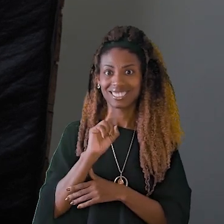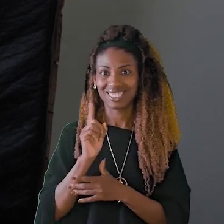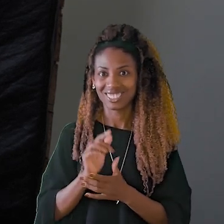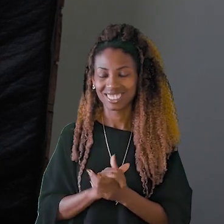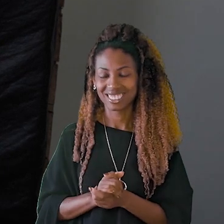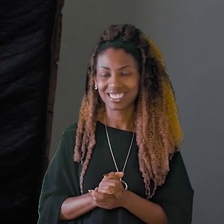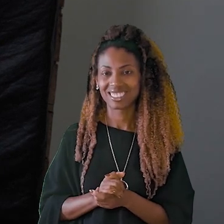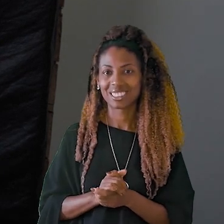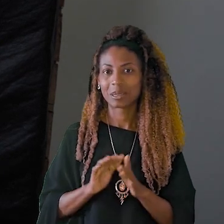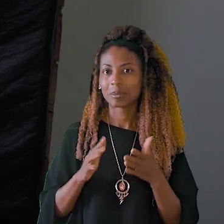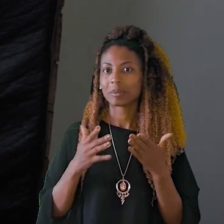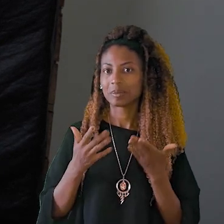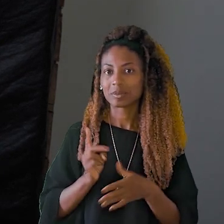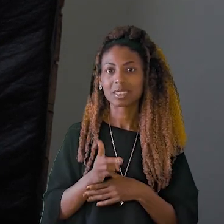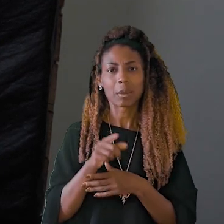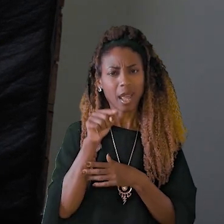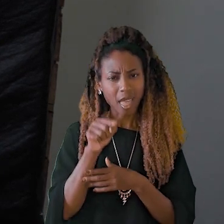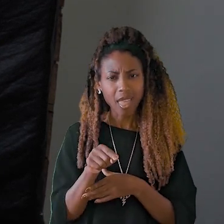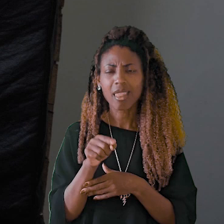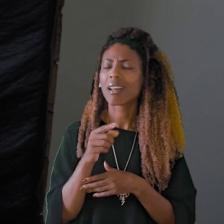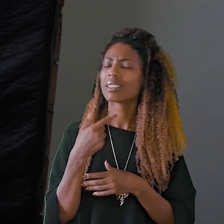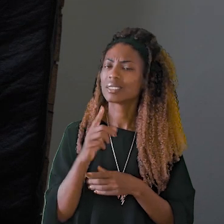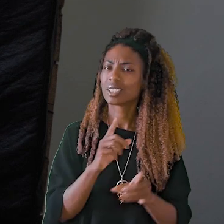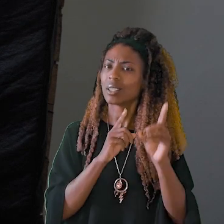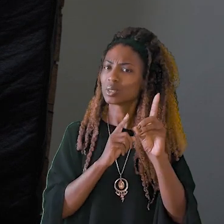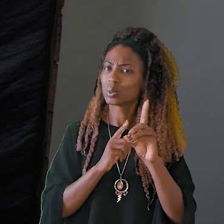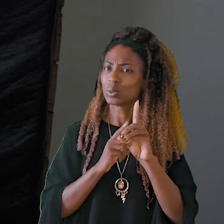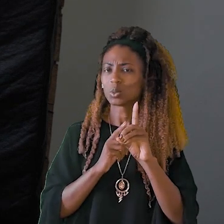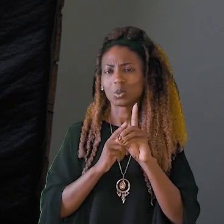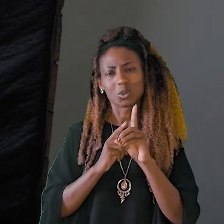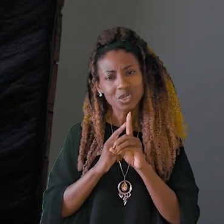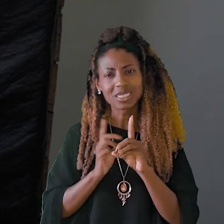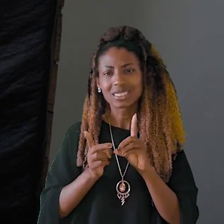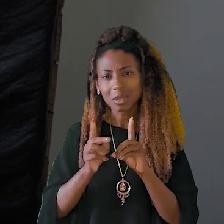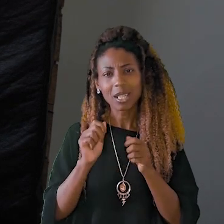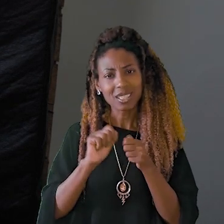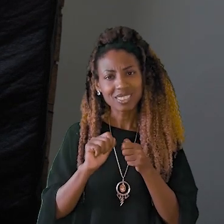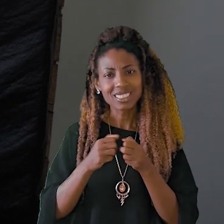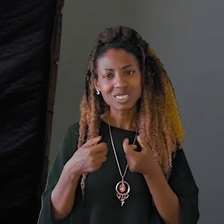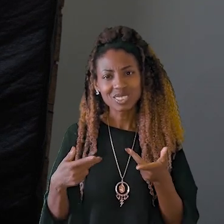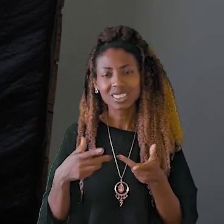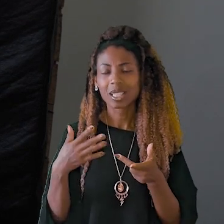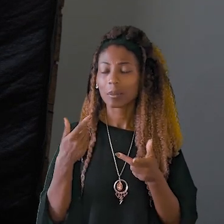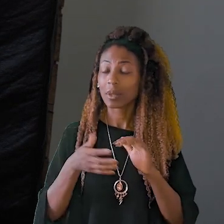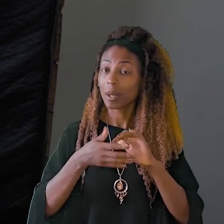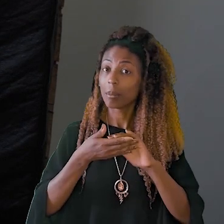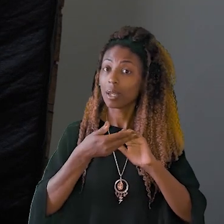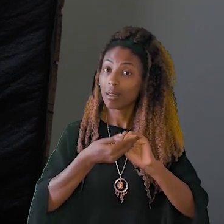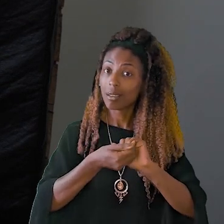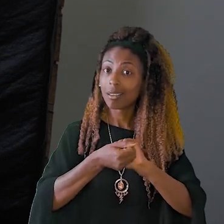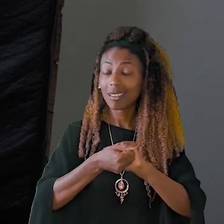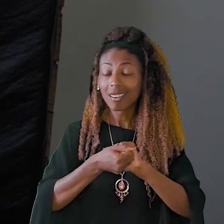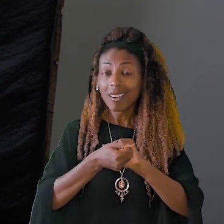nela, não. Então, todo momento ela que vinha até a mim, tudo que a ação sempre ela que tomava. Então ela pegou a mão, eu peguei, dei a mão a